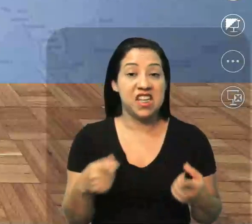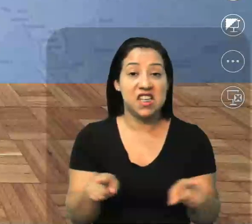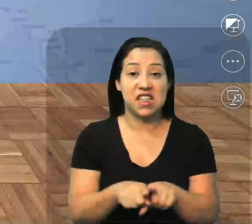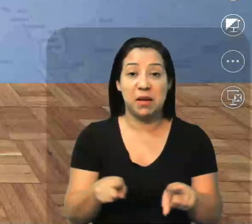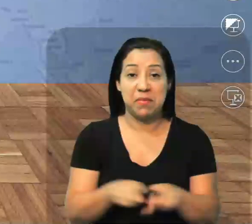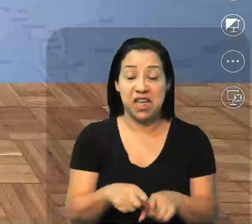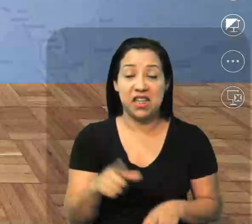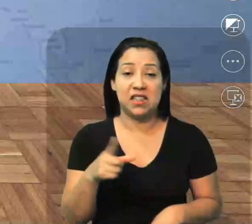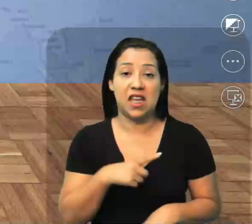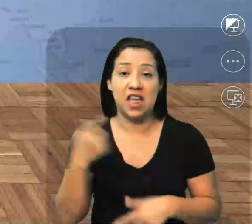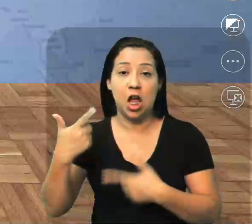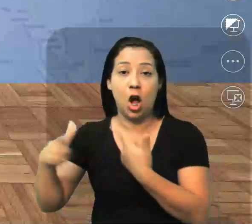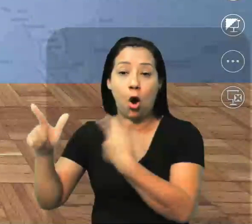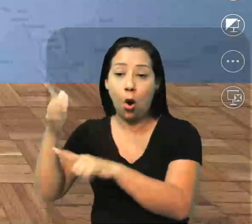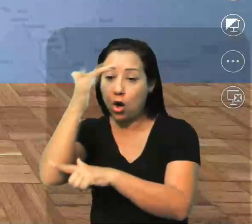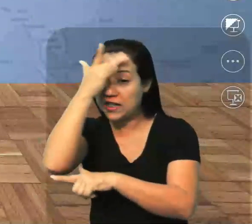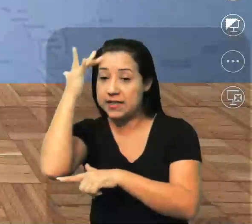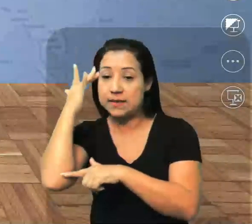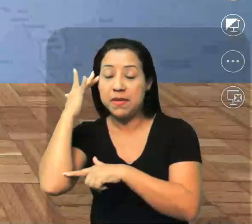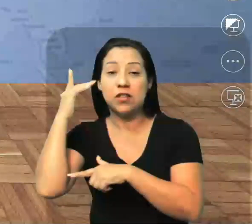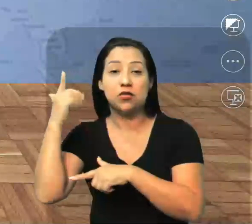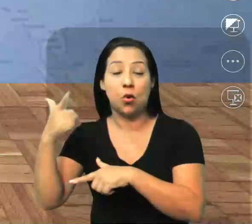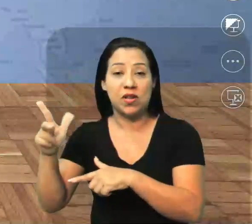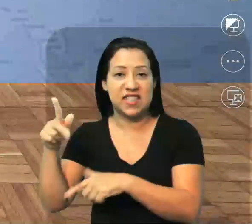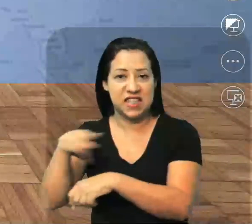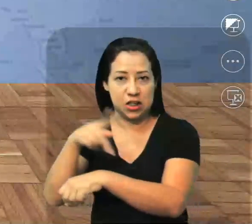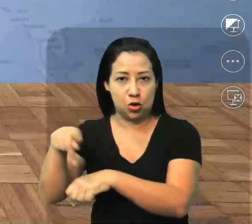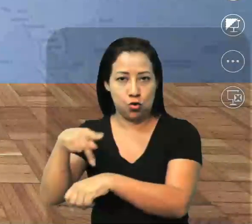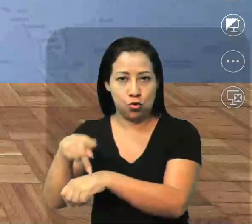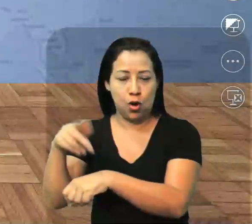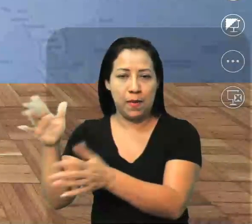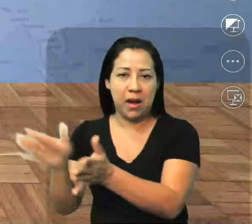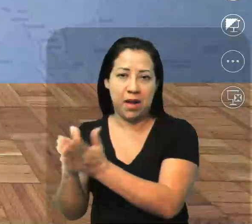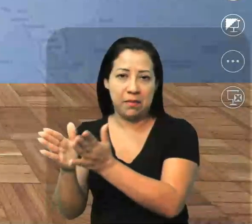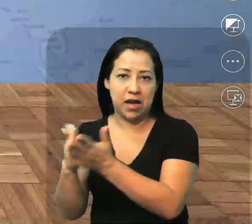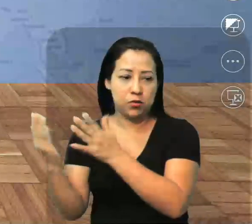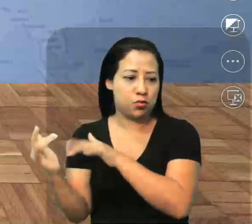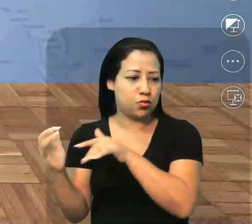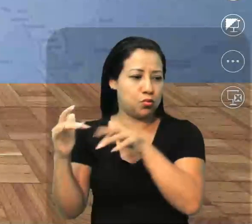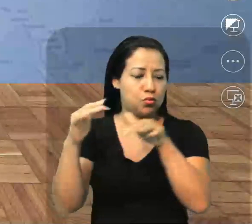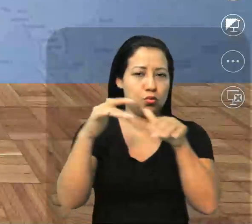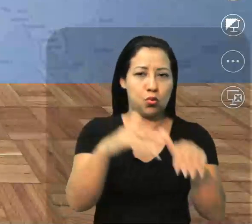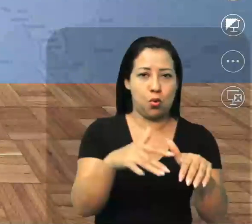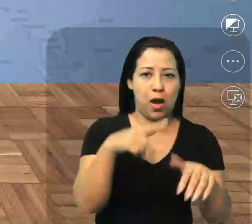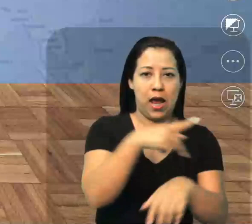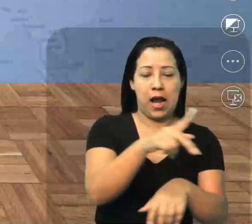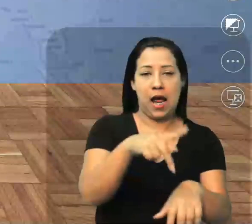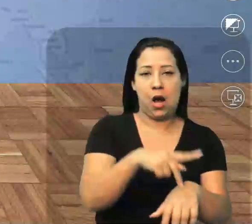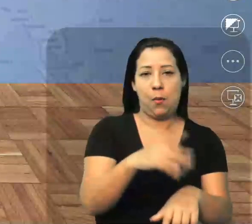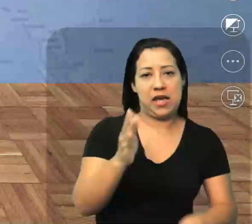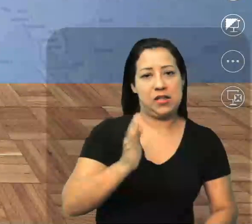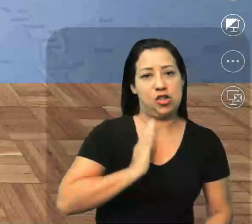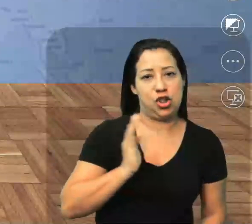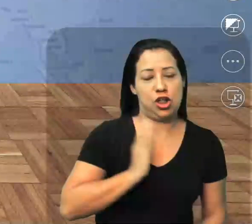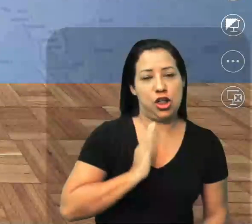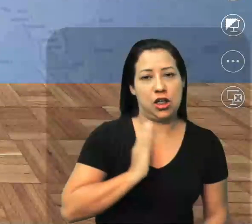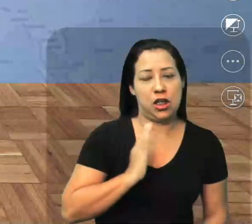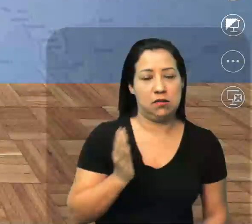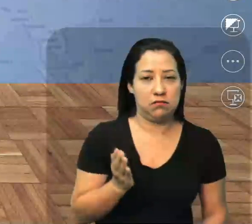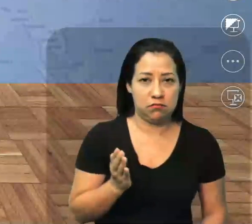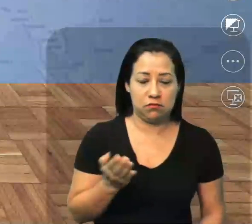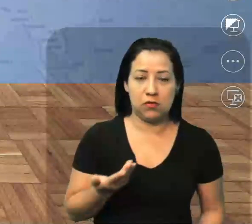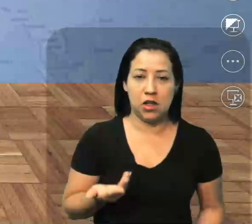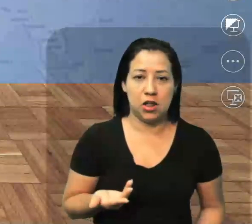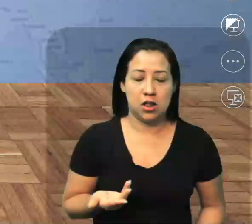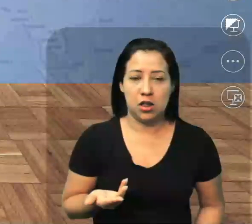de pessoas que vêm de países pobres, como na África, sem qualidade de mão de obra.